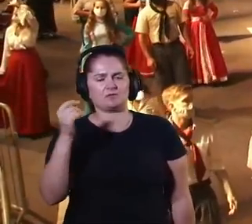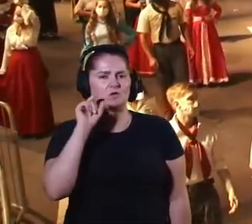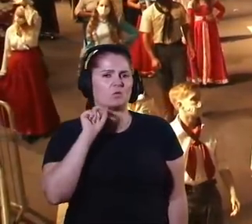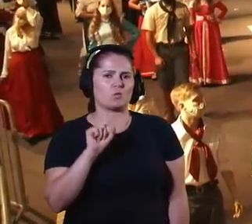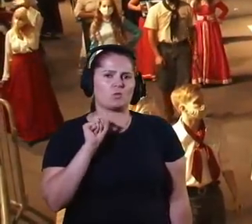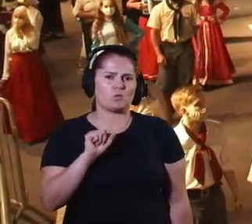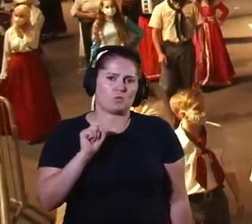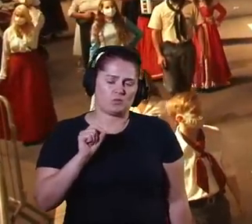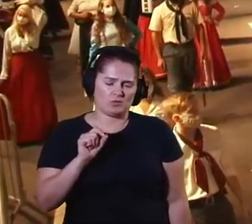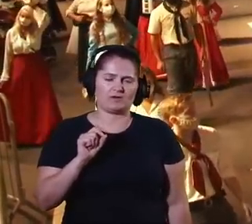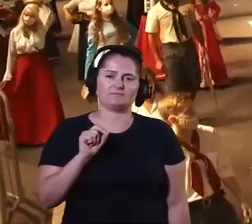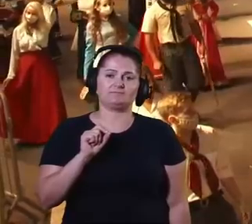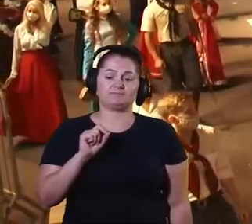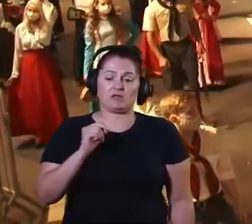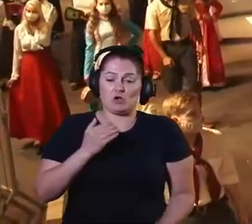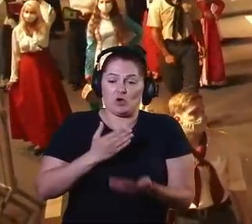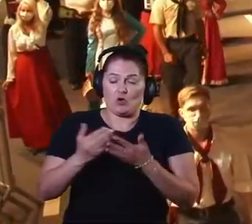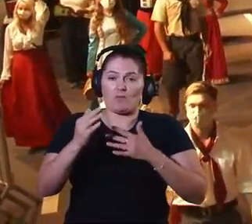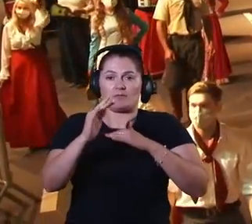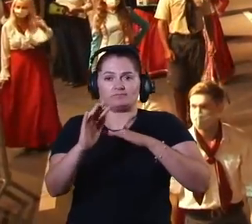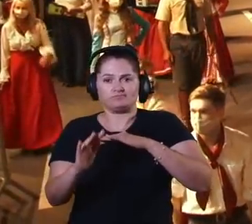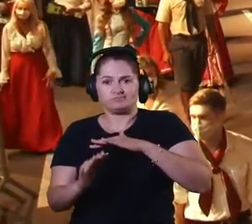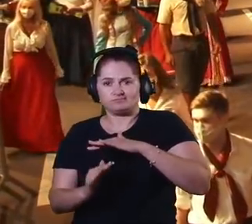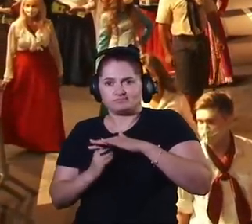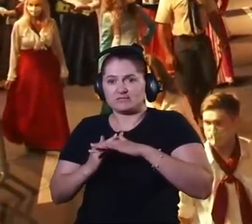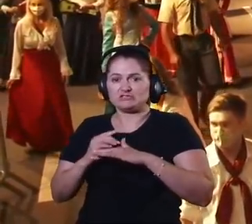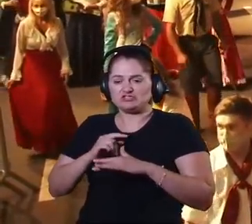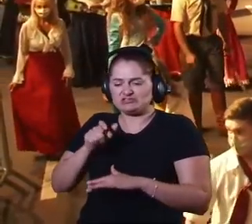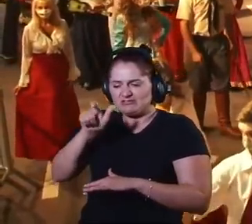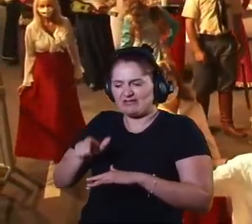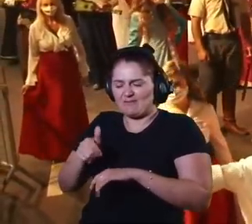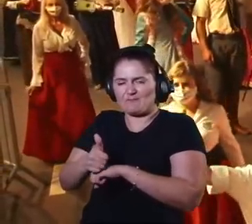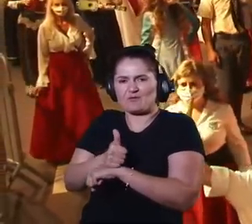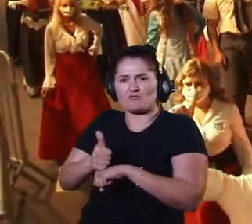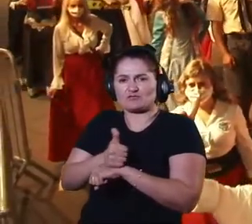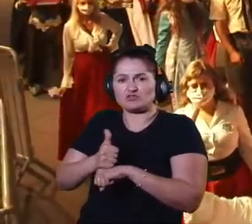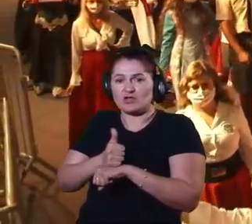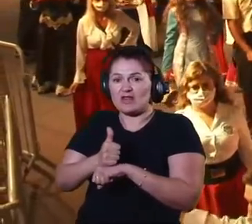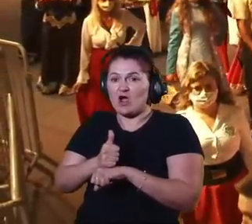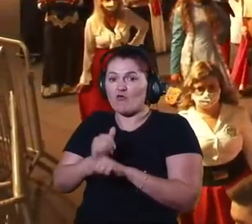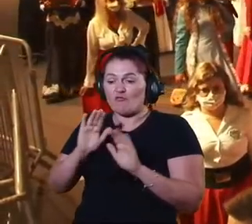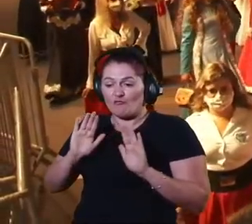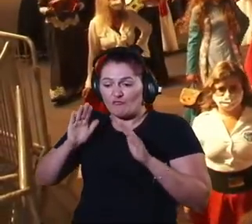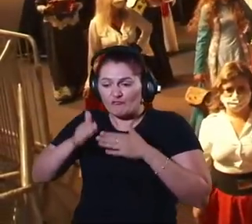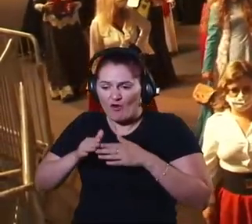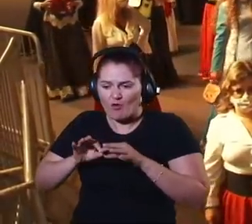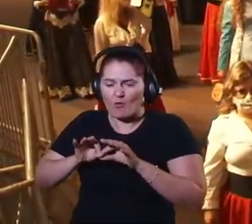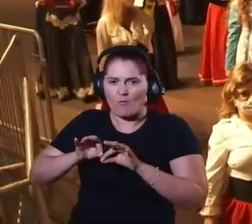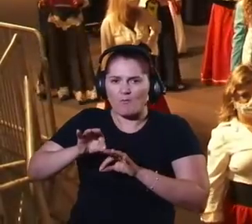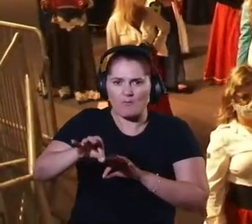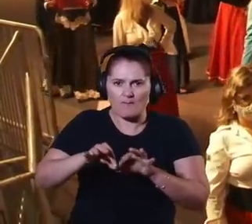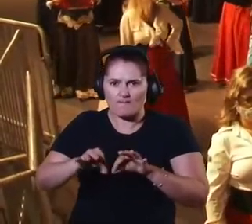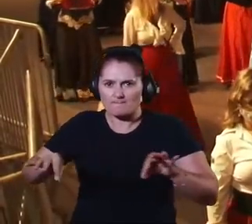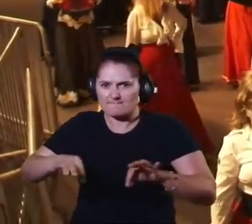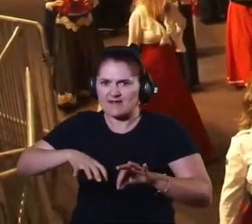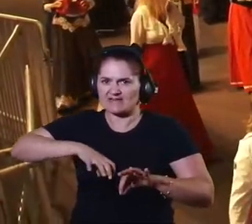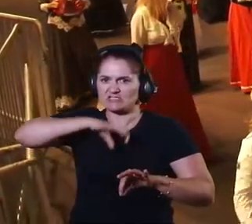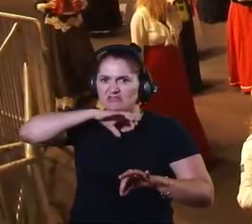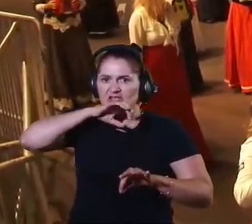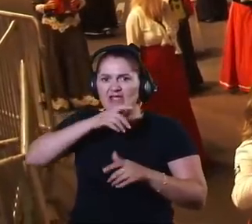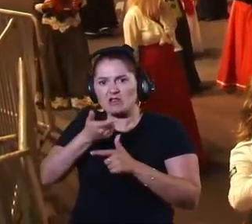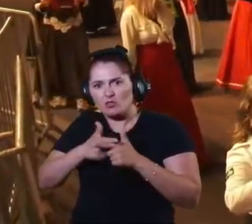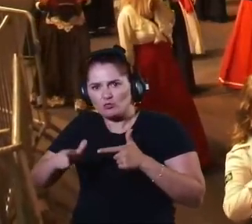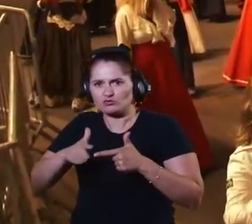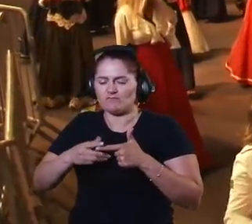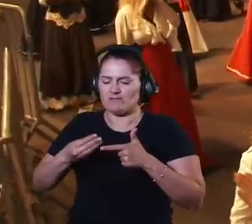início da colonização, o agrimensor, que era uma pessoa especializada em medir a terra, medir os lotes,